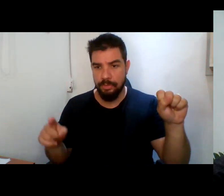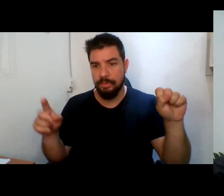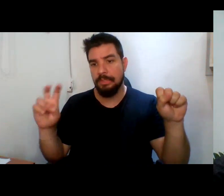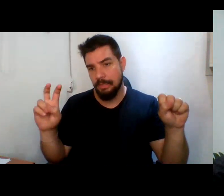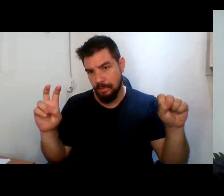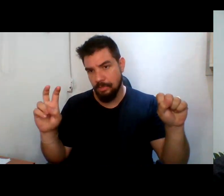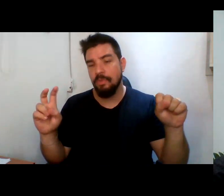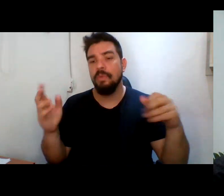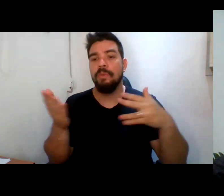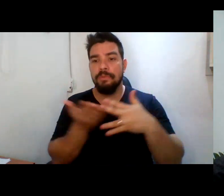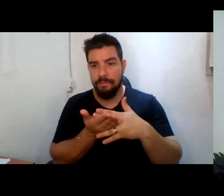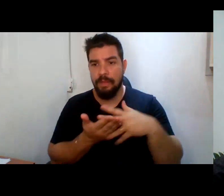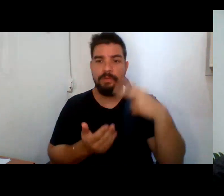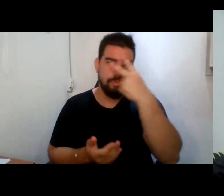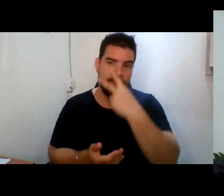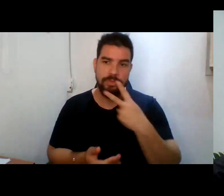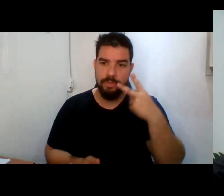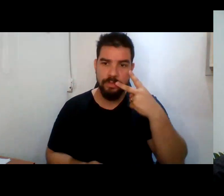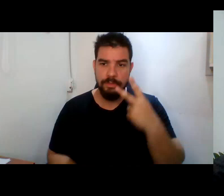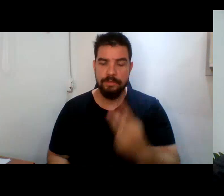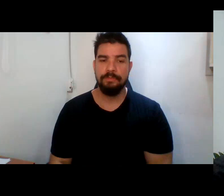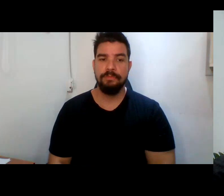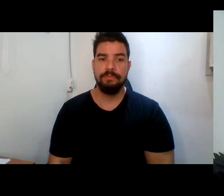horas de intervalo.